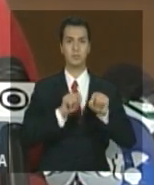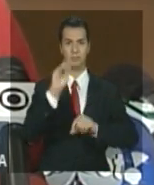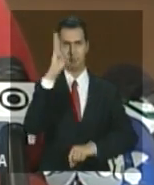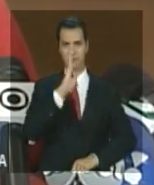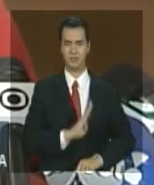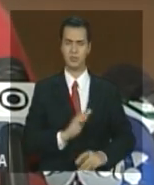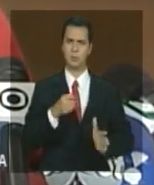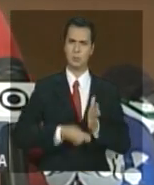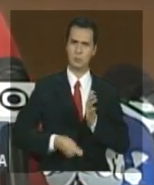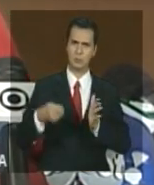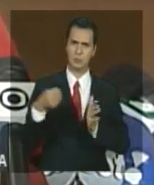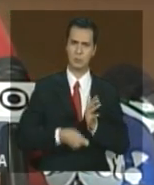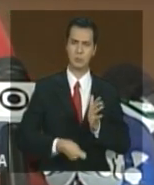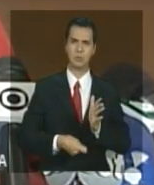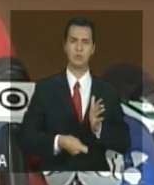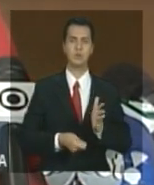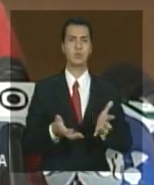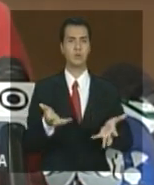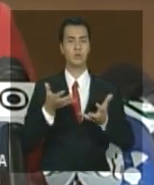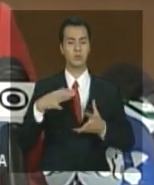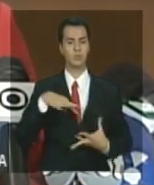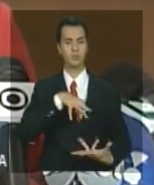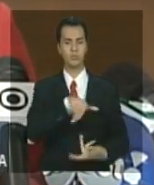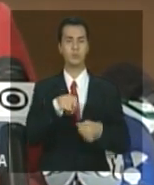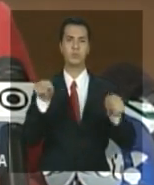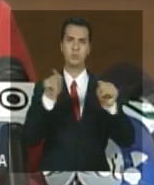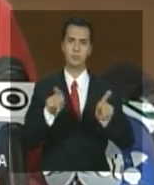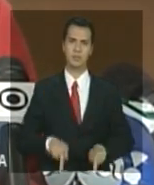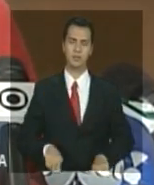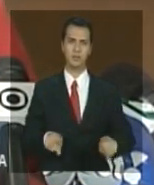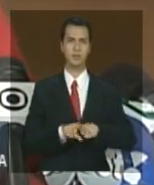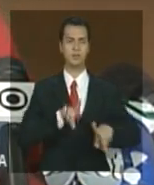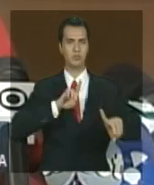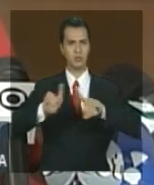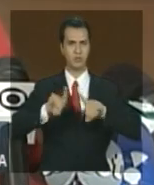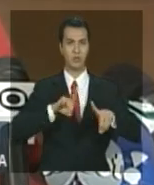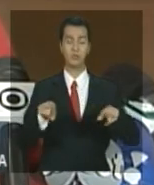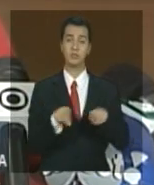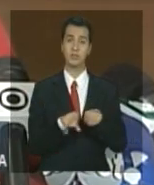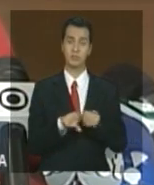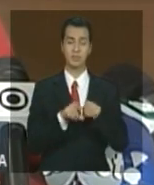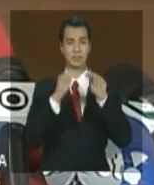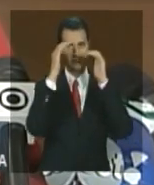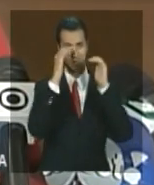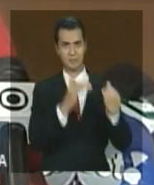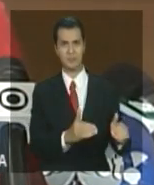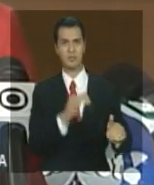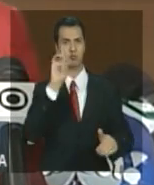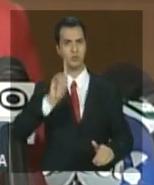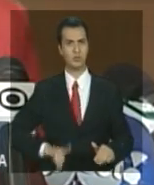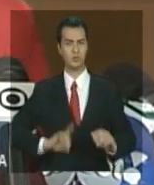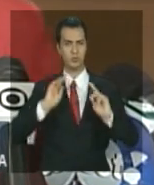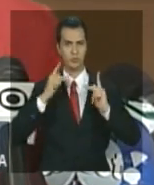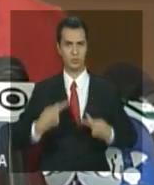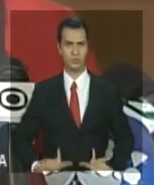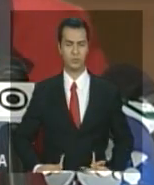defende um mundo de paz, de diálogo, de respeito aos direitos humanos e